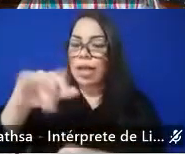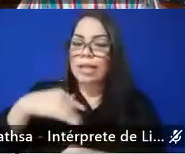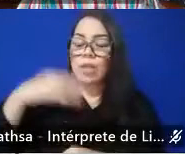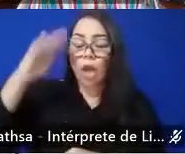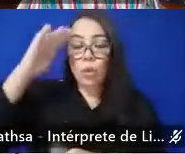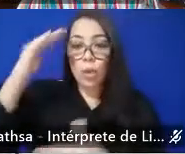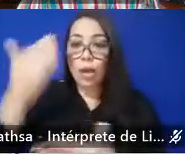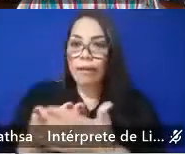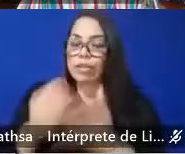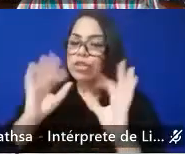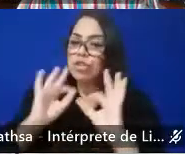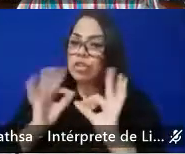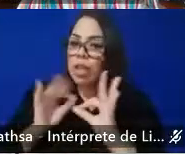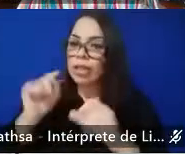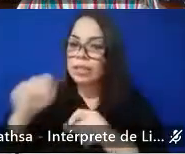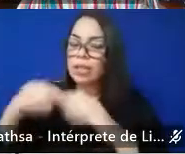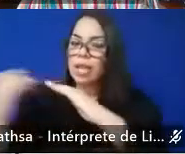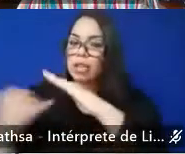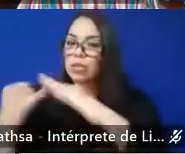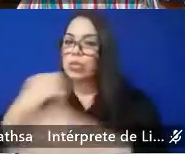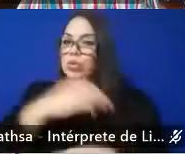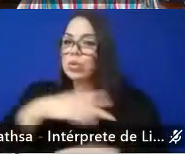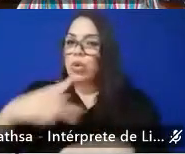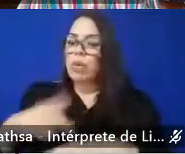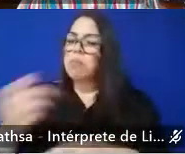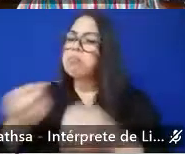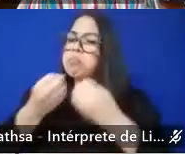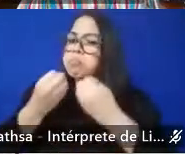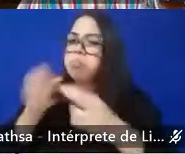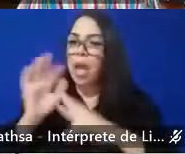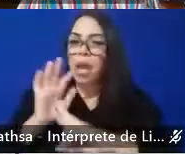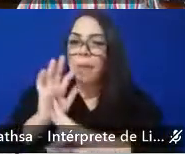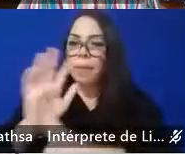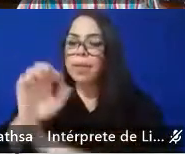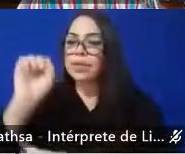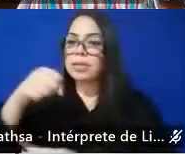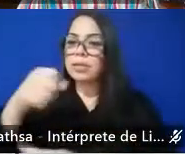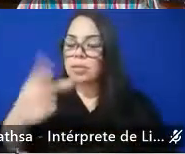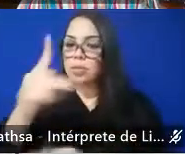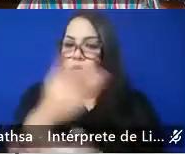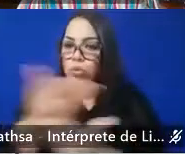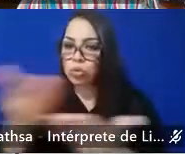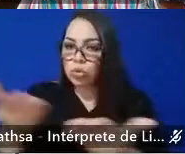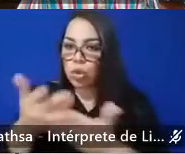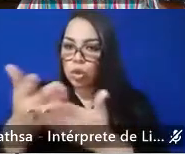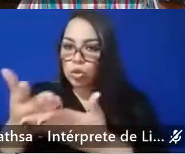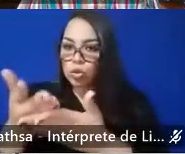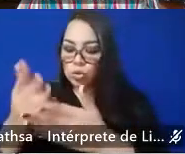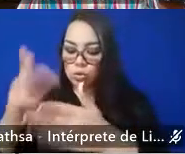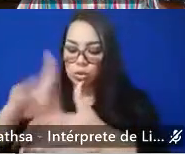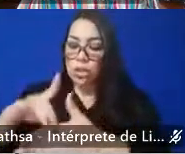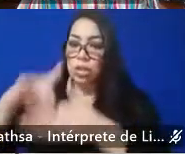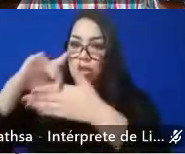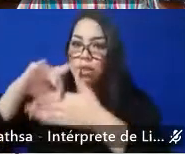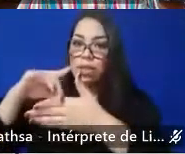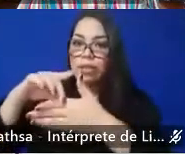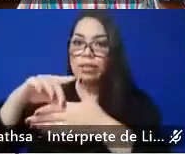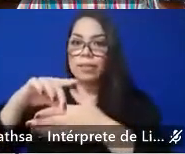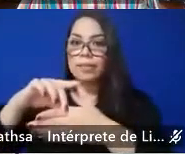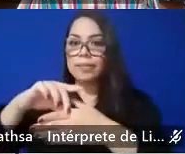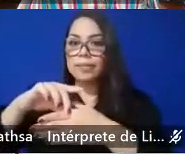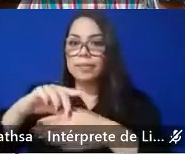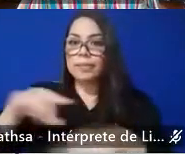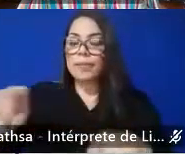instituição estará muito bem representada por vossa excelência na corregedoria-geral eu aqui